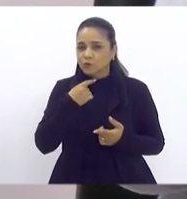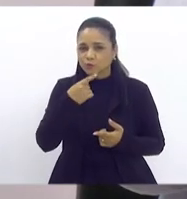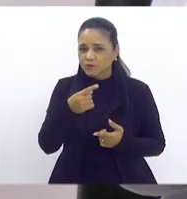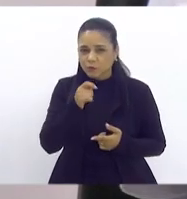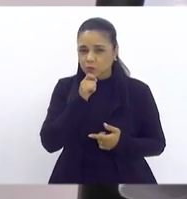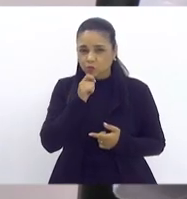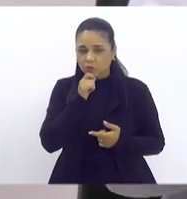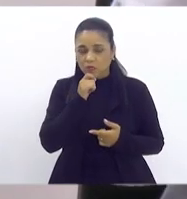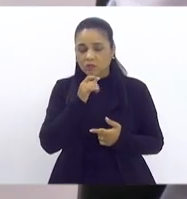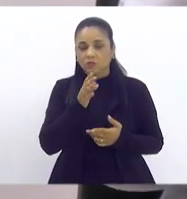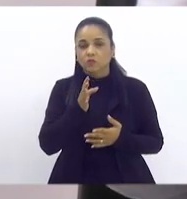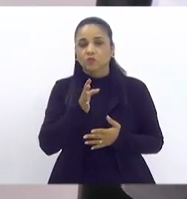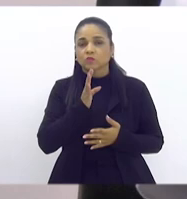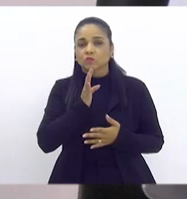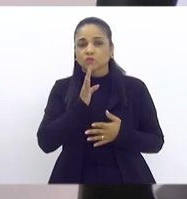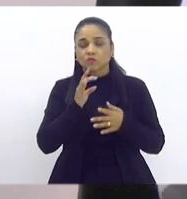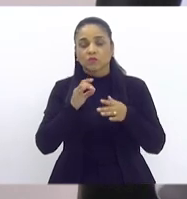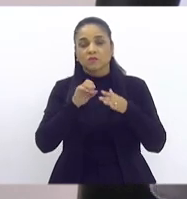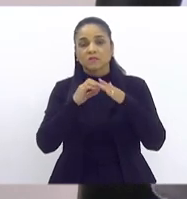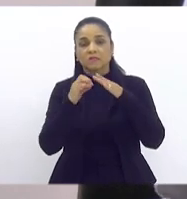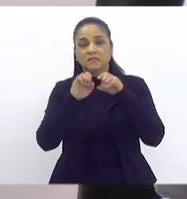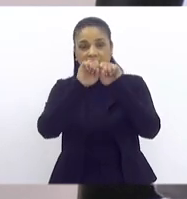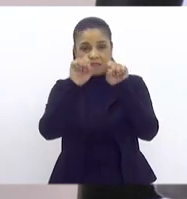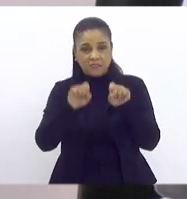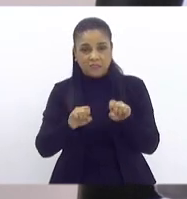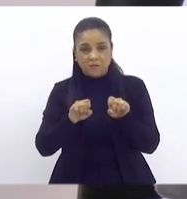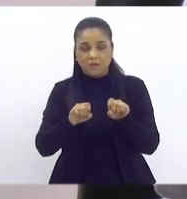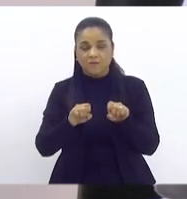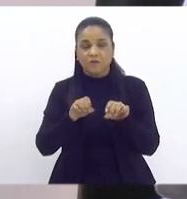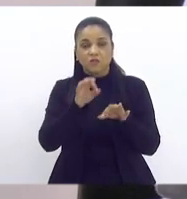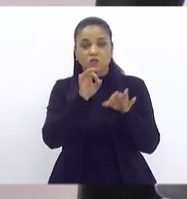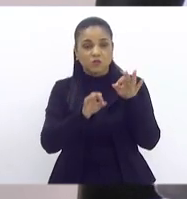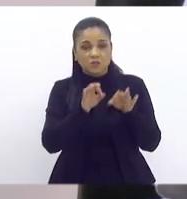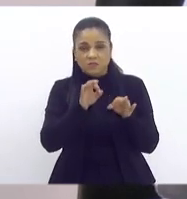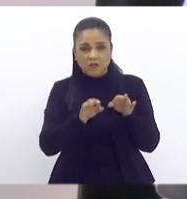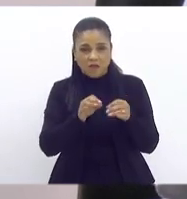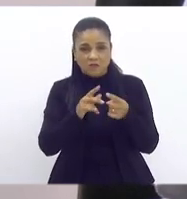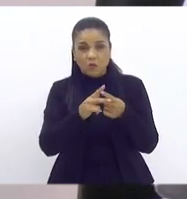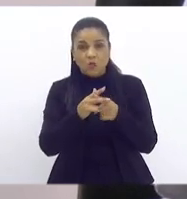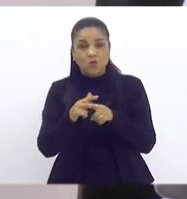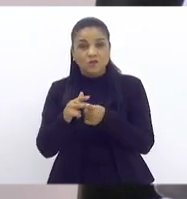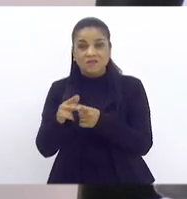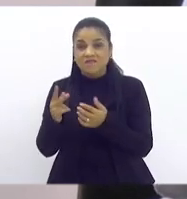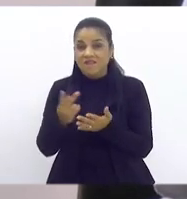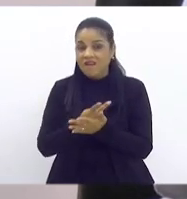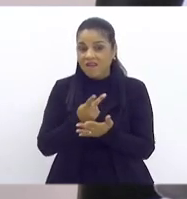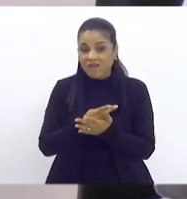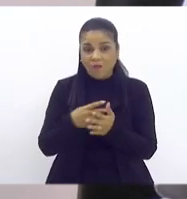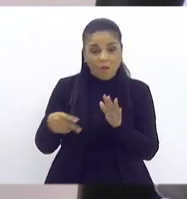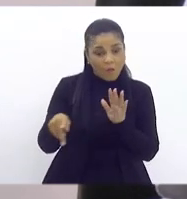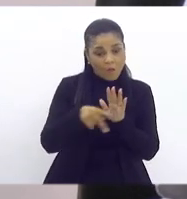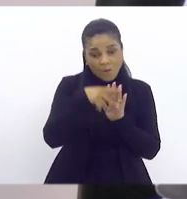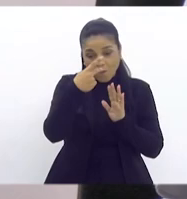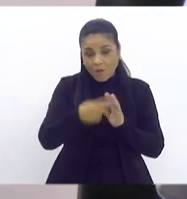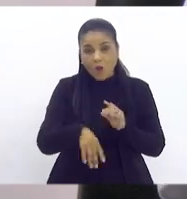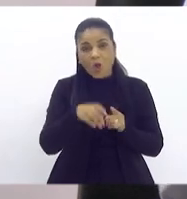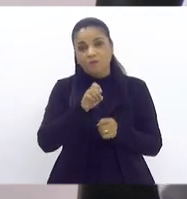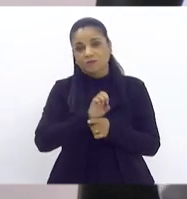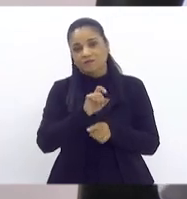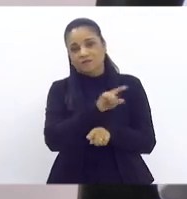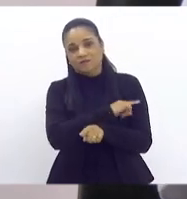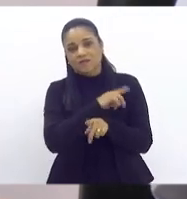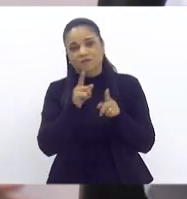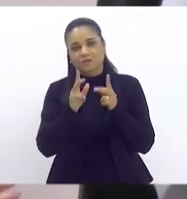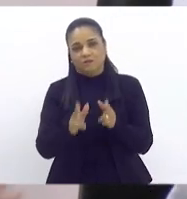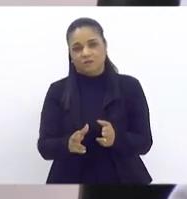sistema judiciário e reparar os erros que também são erros do próprio Estado então eu